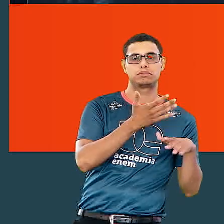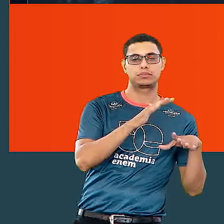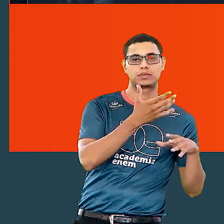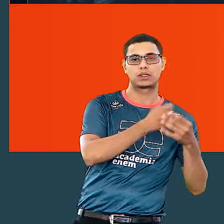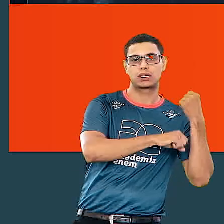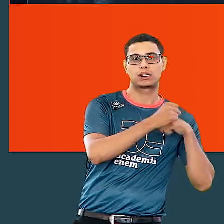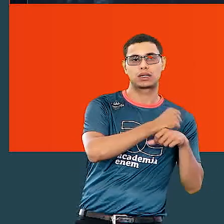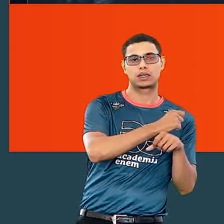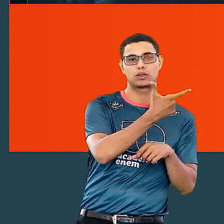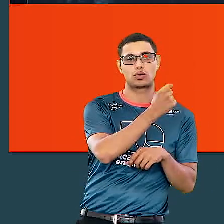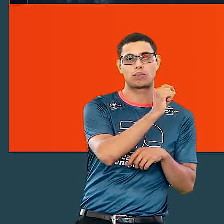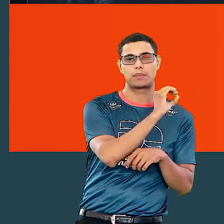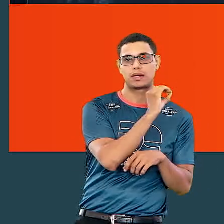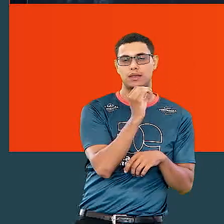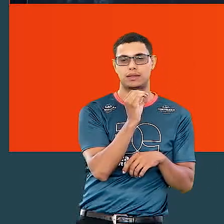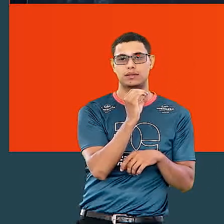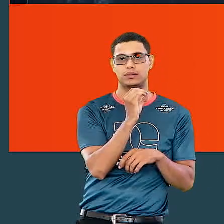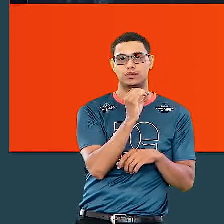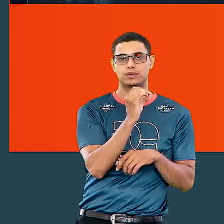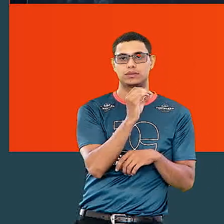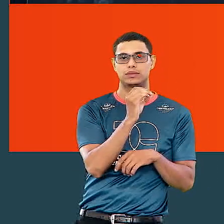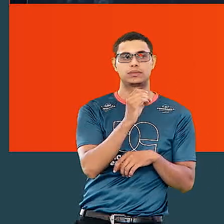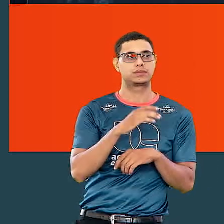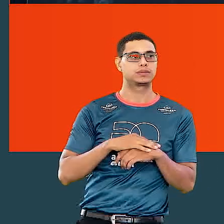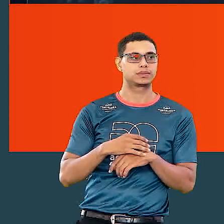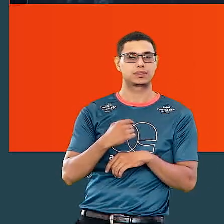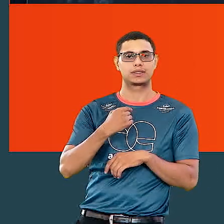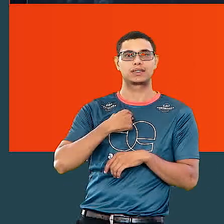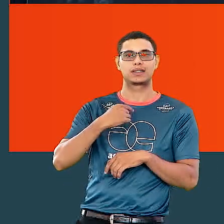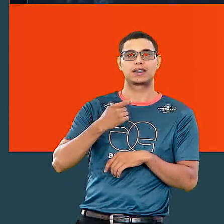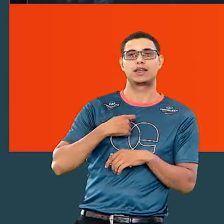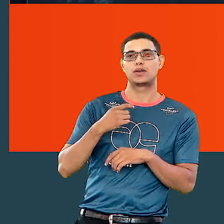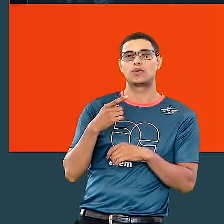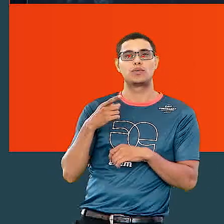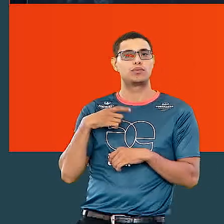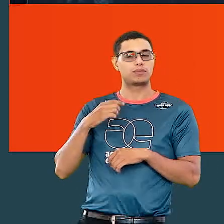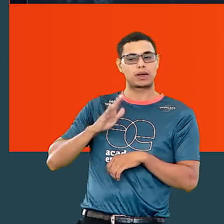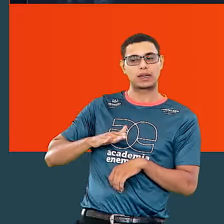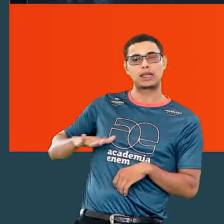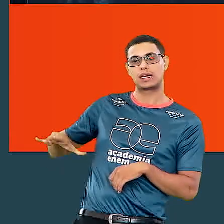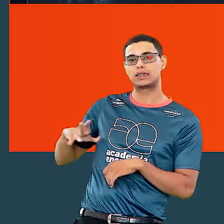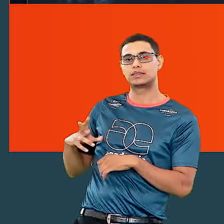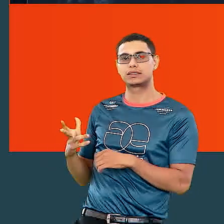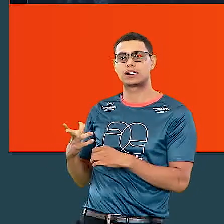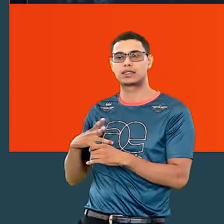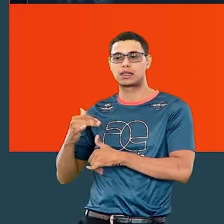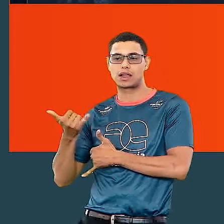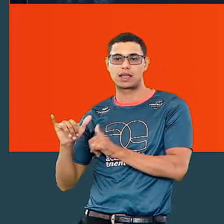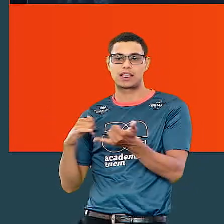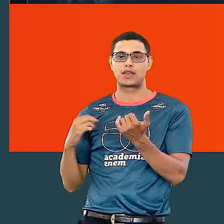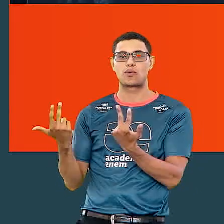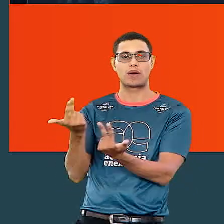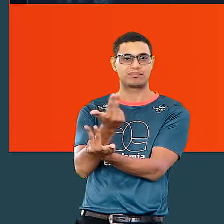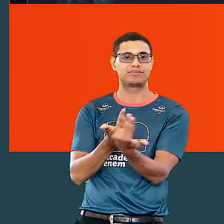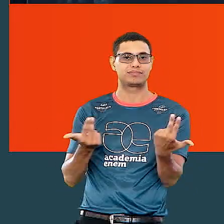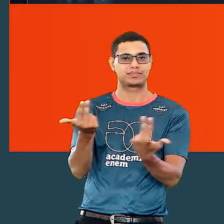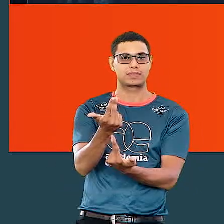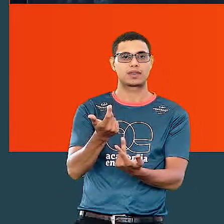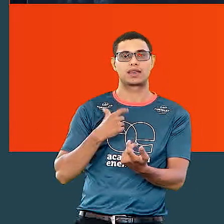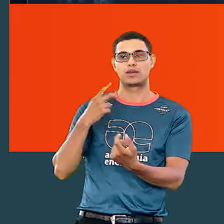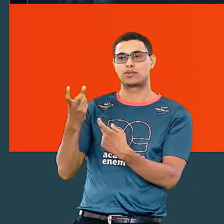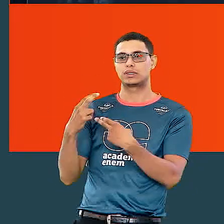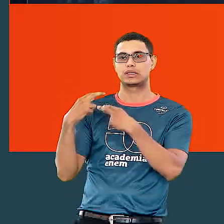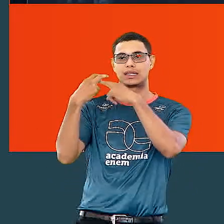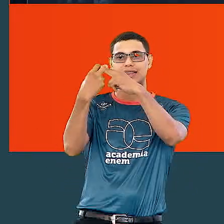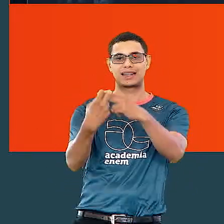2000, né? Os anos em que fui ali um little pivot que nem vocês, adolescente e tudo mais, eu estava aí nas